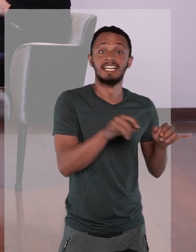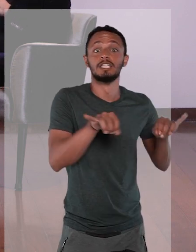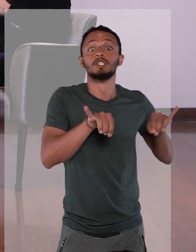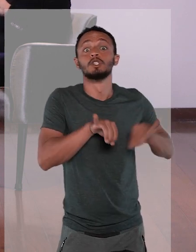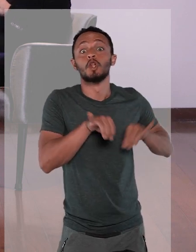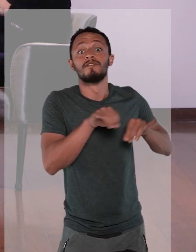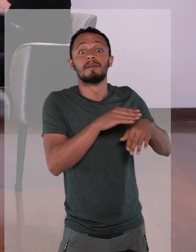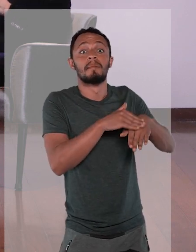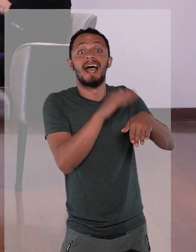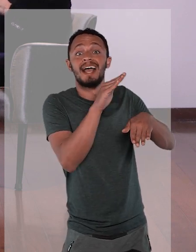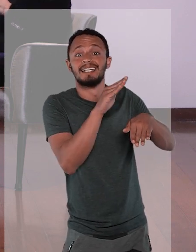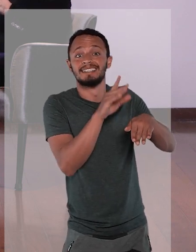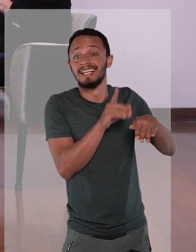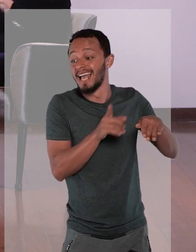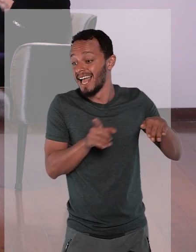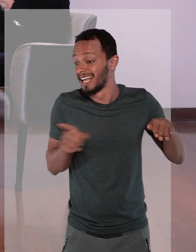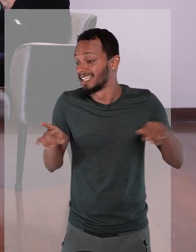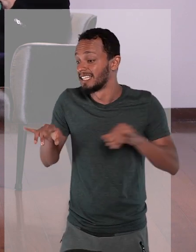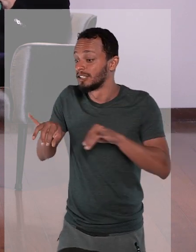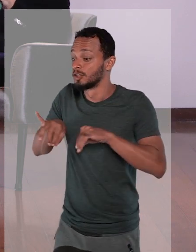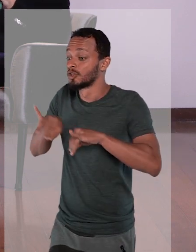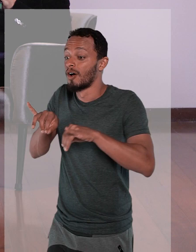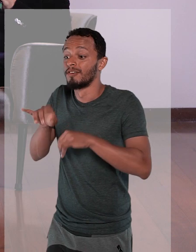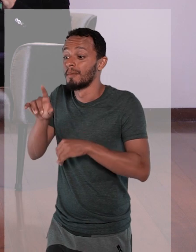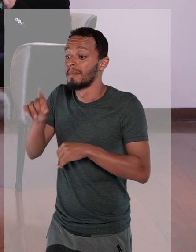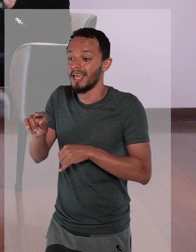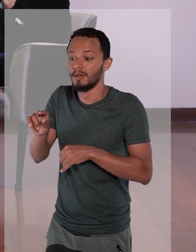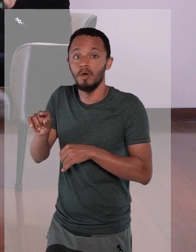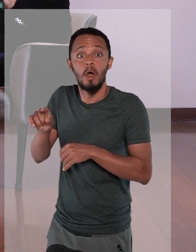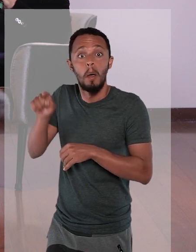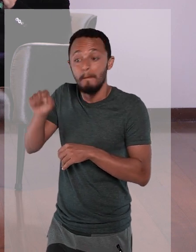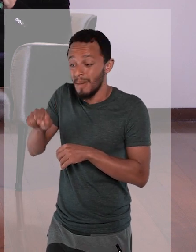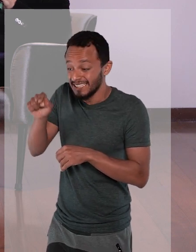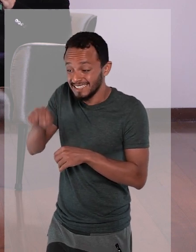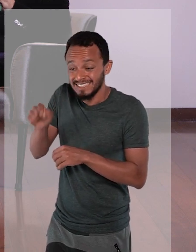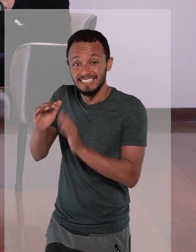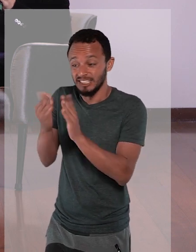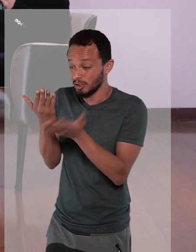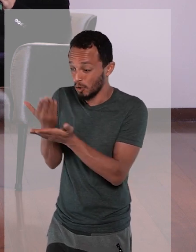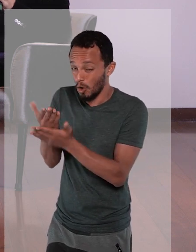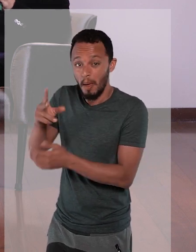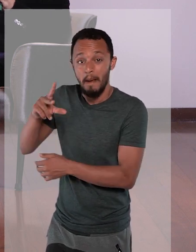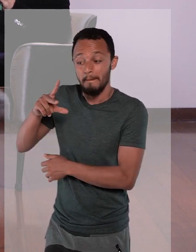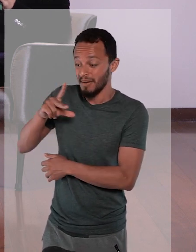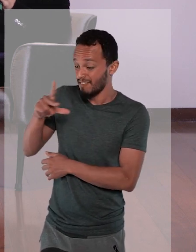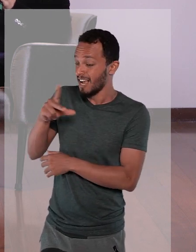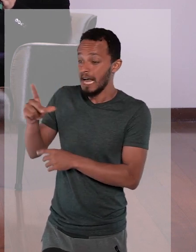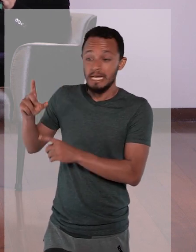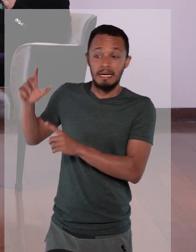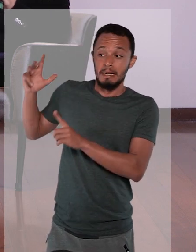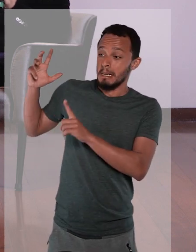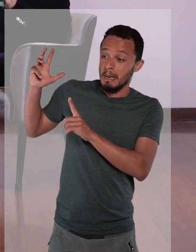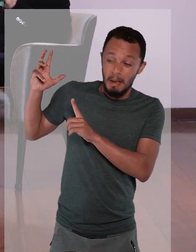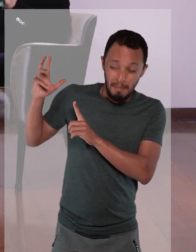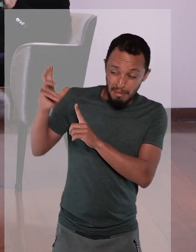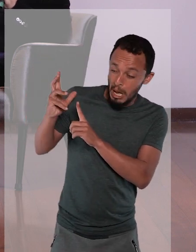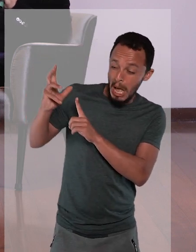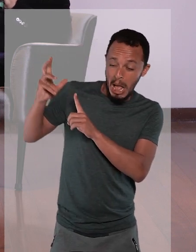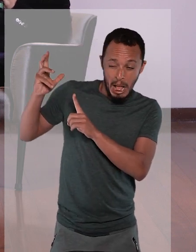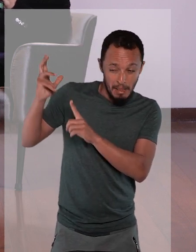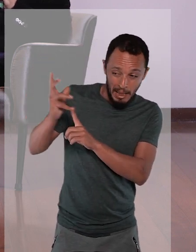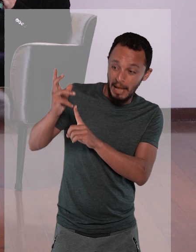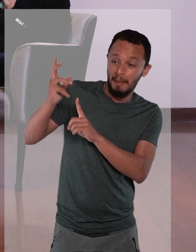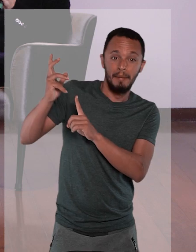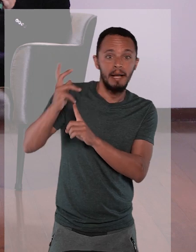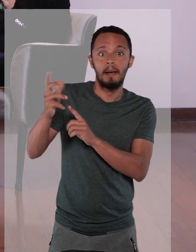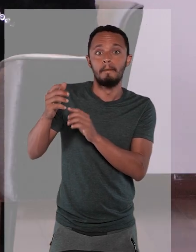Muito mais. Mas as escolas privadas pressionaram absurdamente para uma abertura precoce